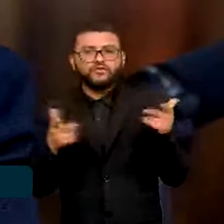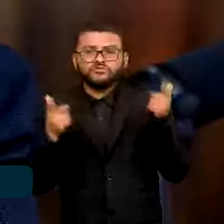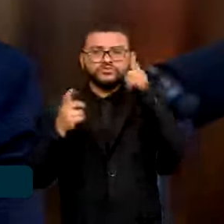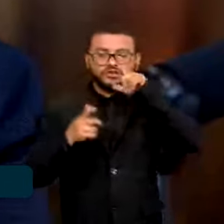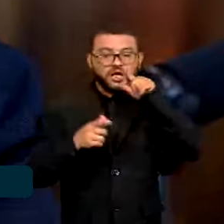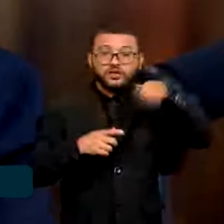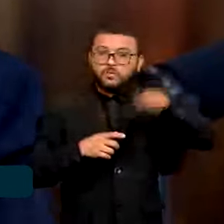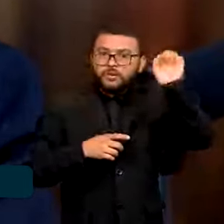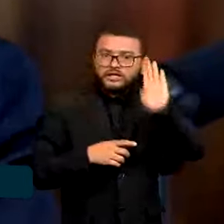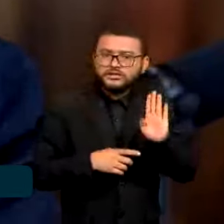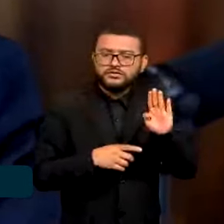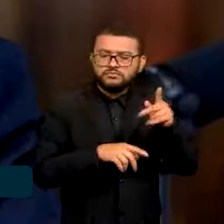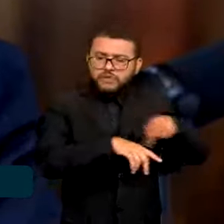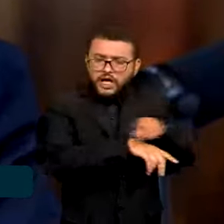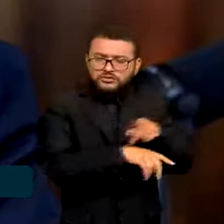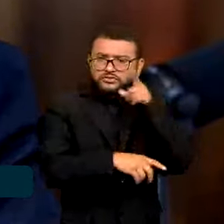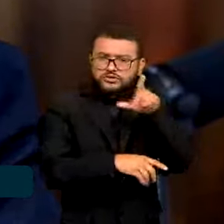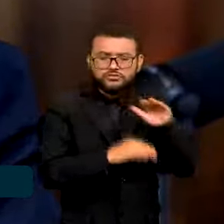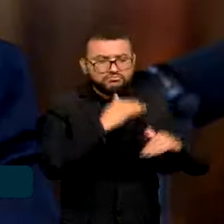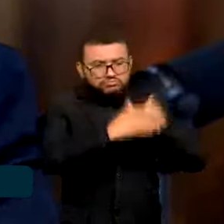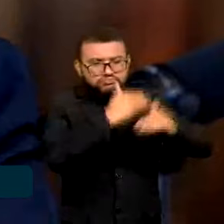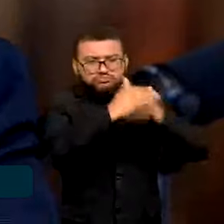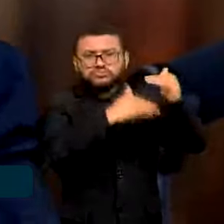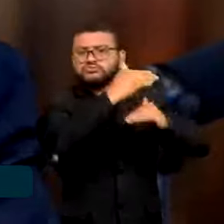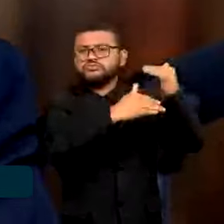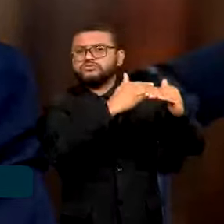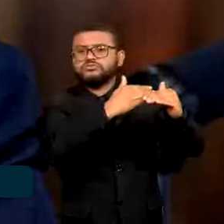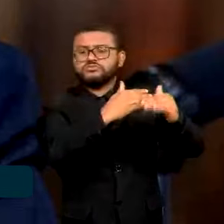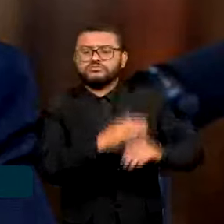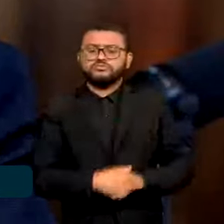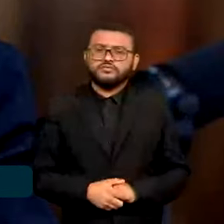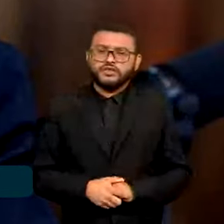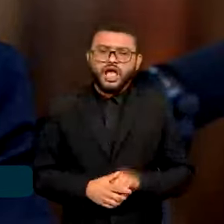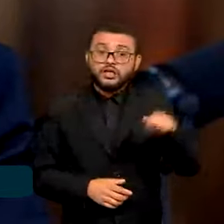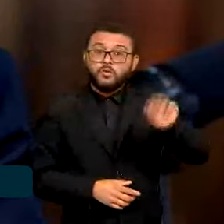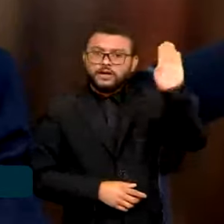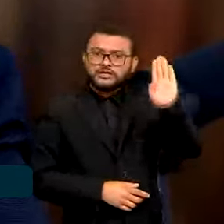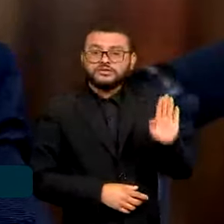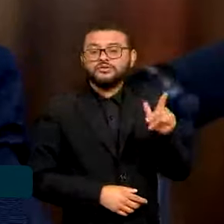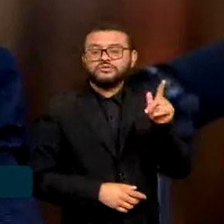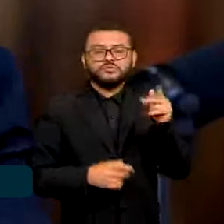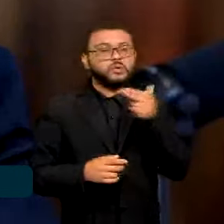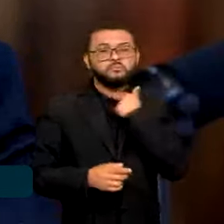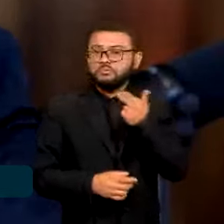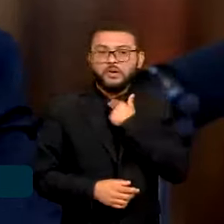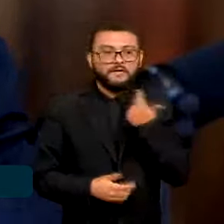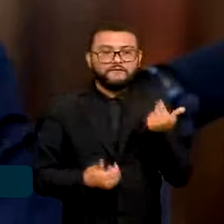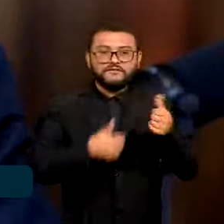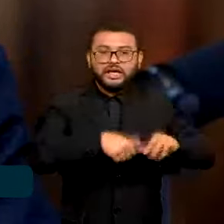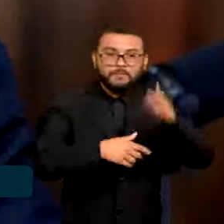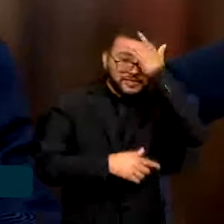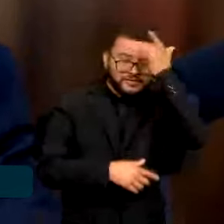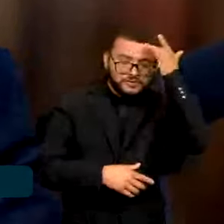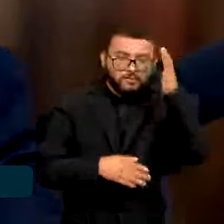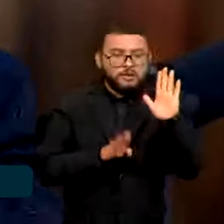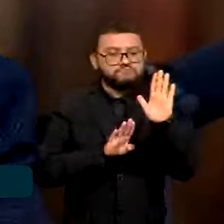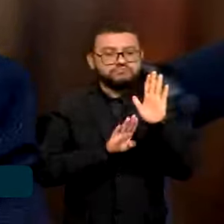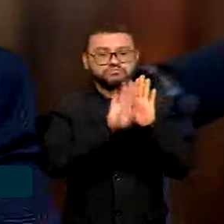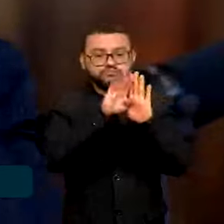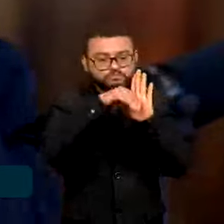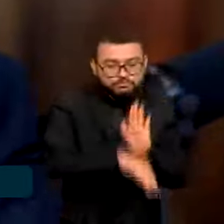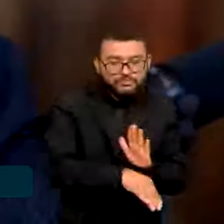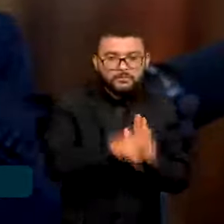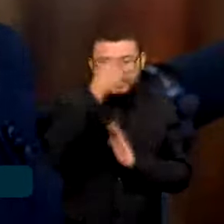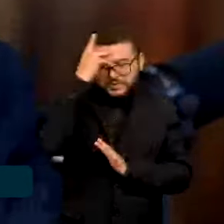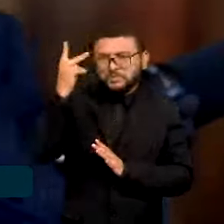povo consiga subir a escada inteira. Esse país não pode continuar assim. O povo sobe um degrau, cai outro degrau. Sobe um degrau,